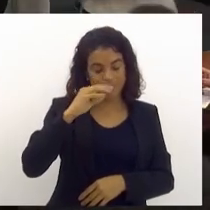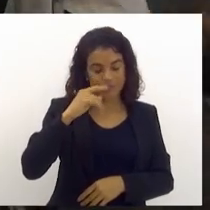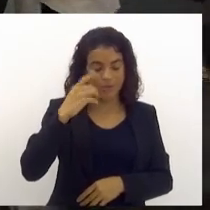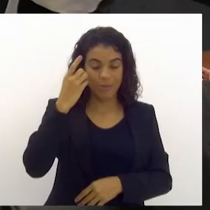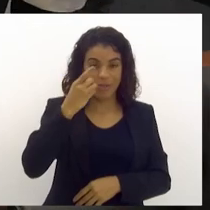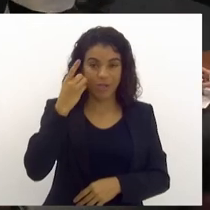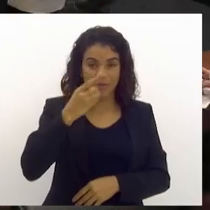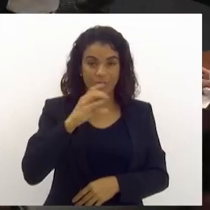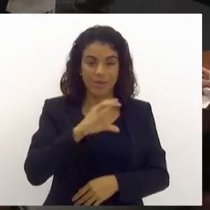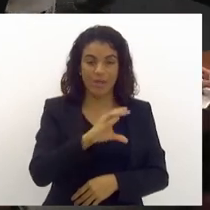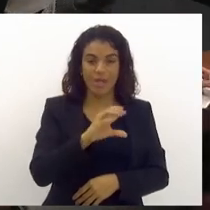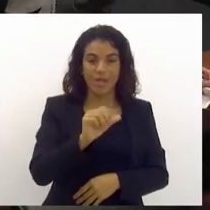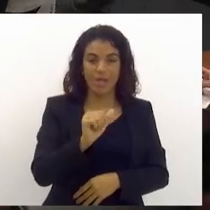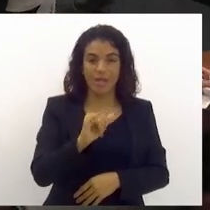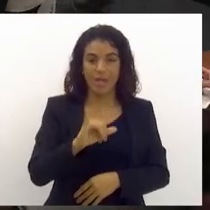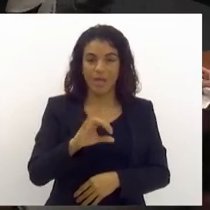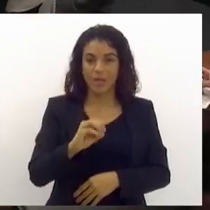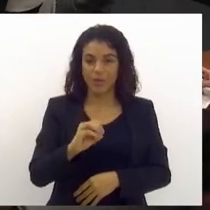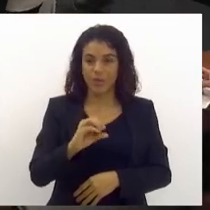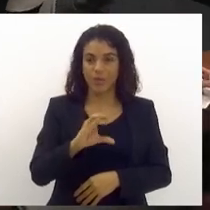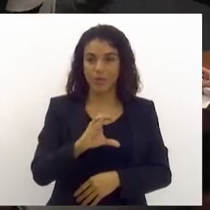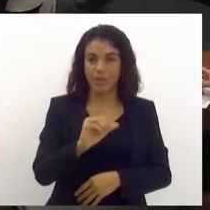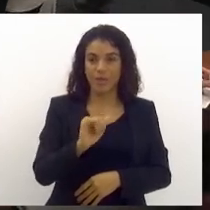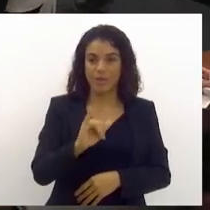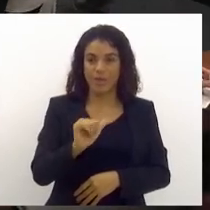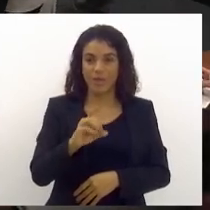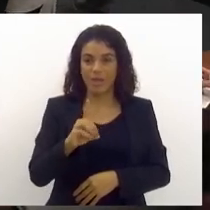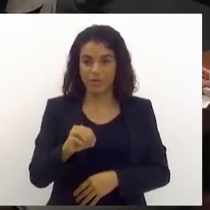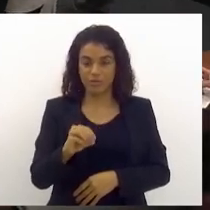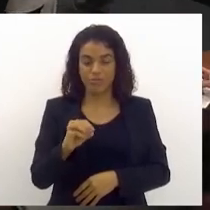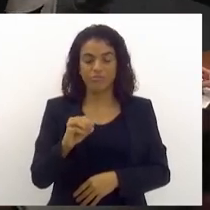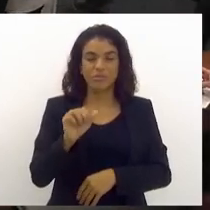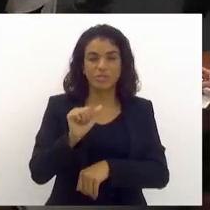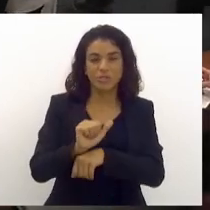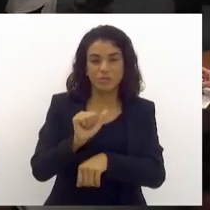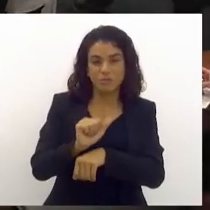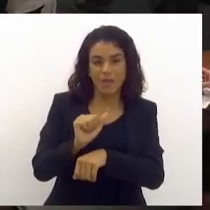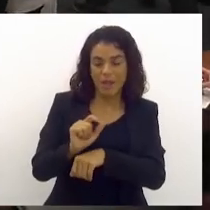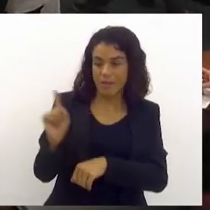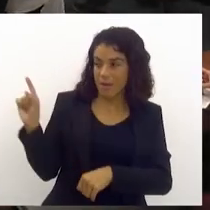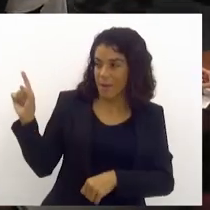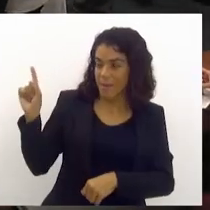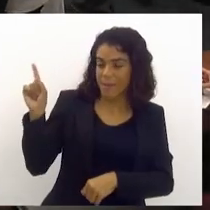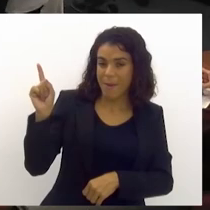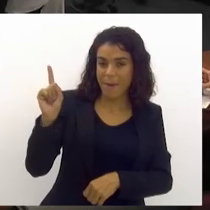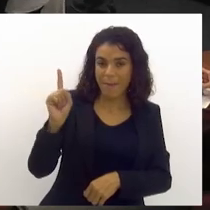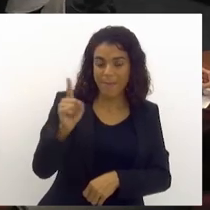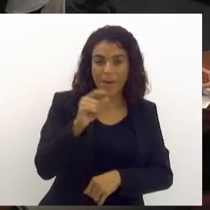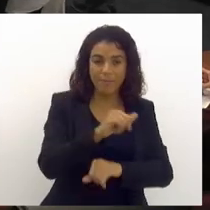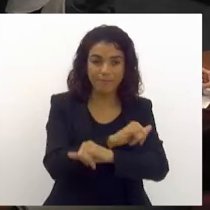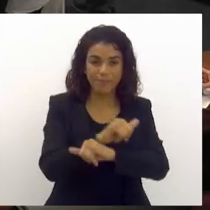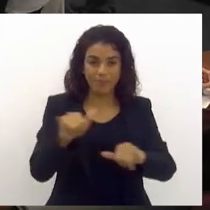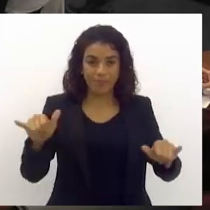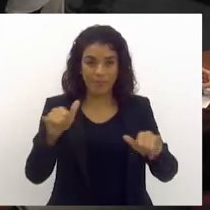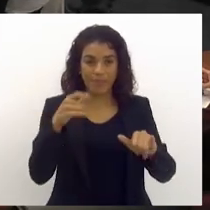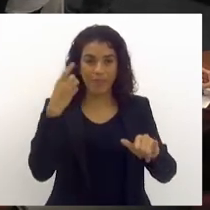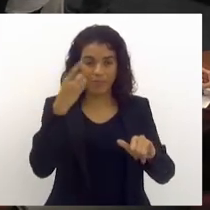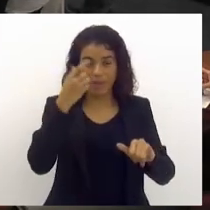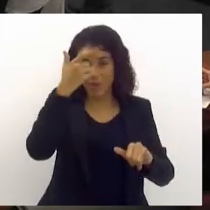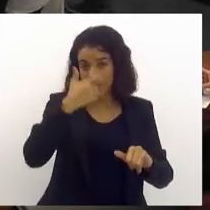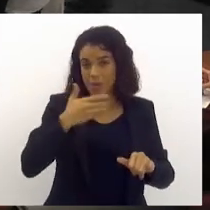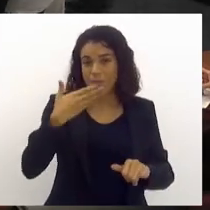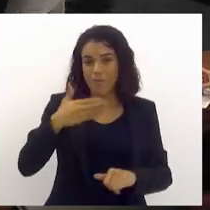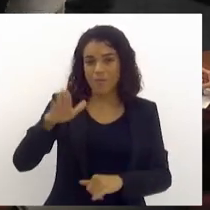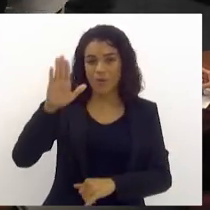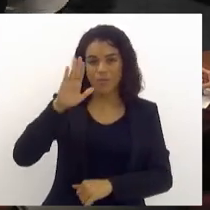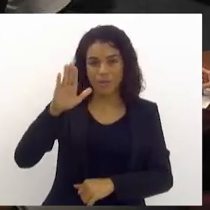Mudou de posição, né, Luiz Paulo? Lateral direito. Vou aproveitar enquanto o Caiado está vindo. É só anunciar aqui para os deputados, eu havia prometido